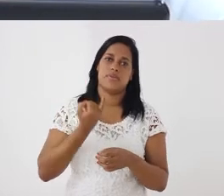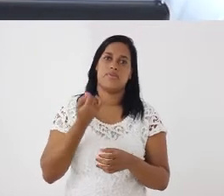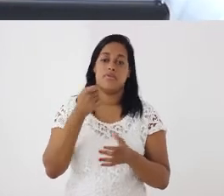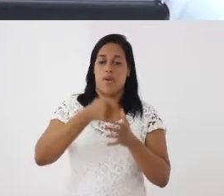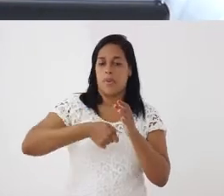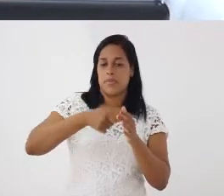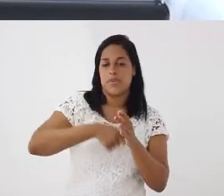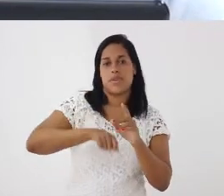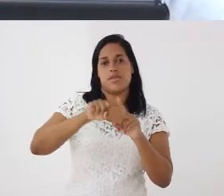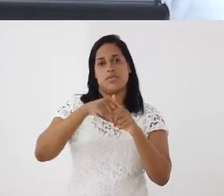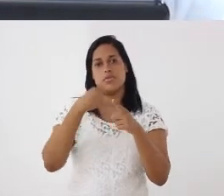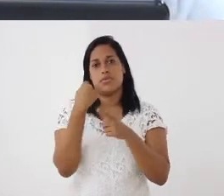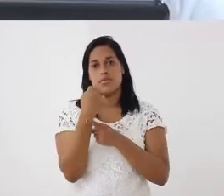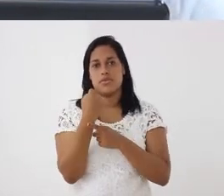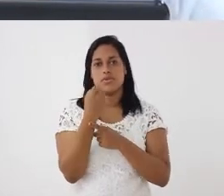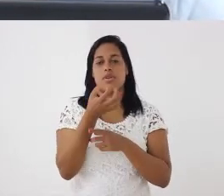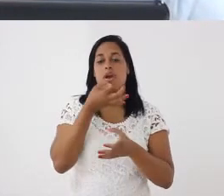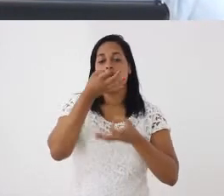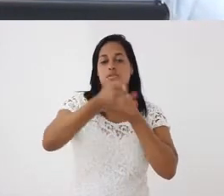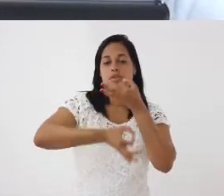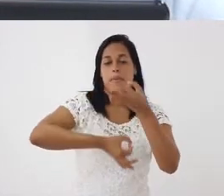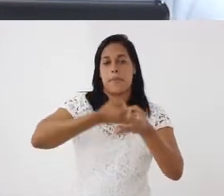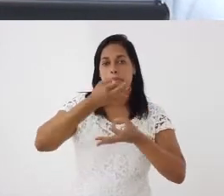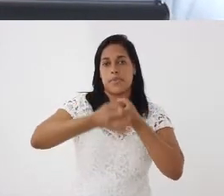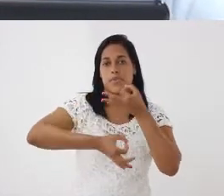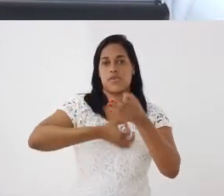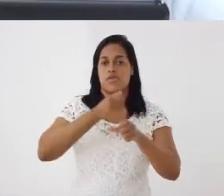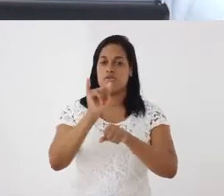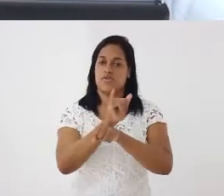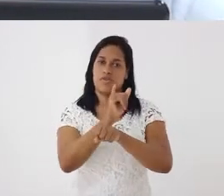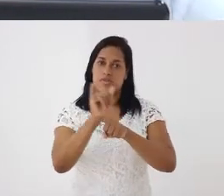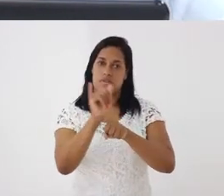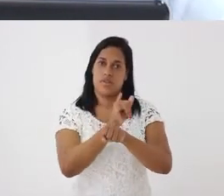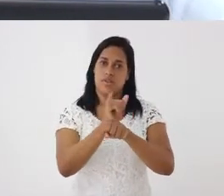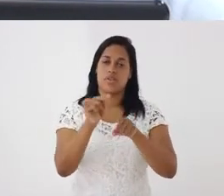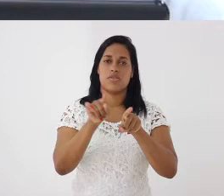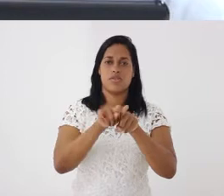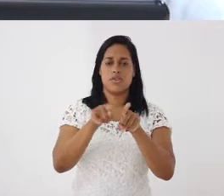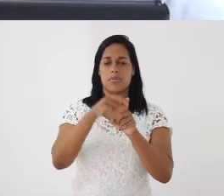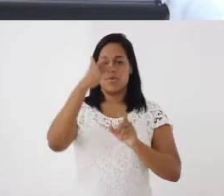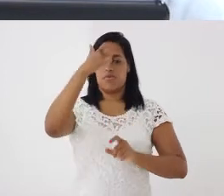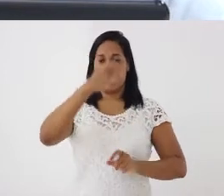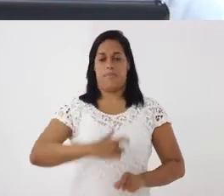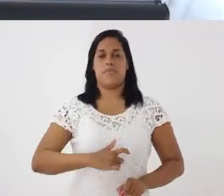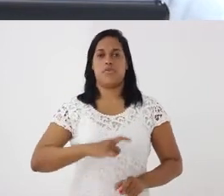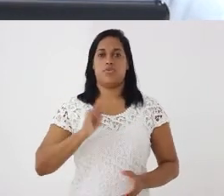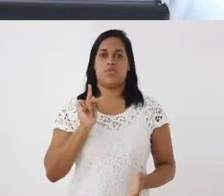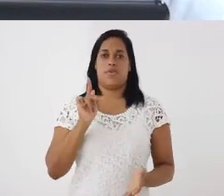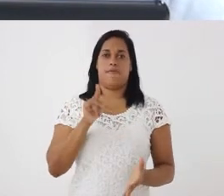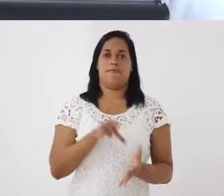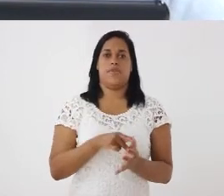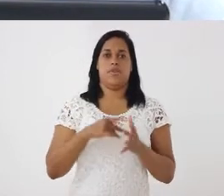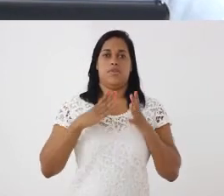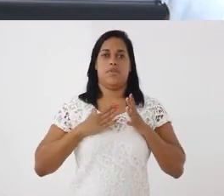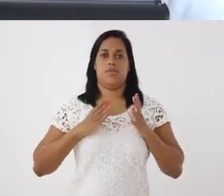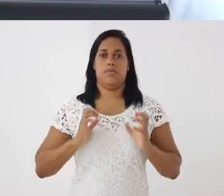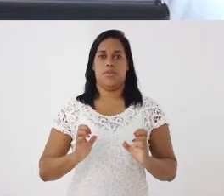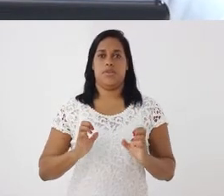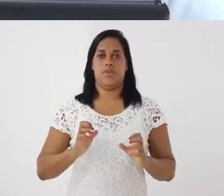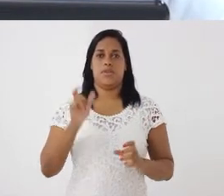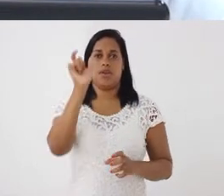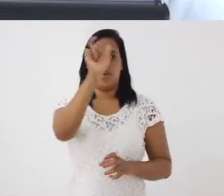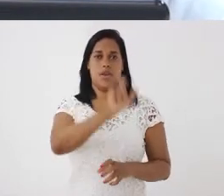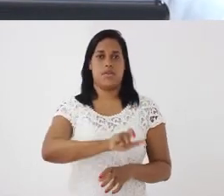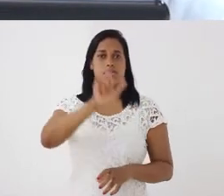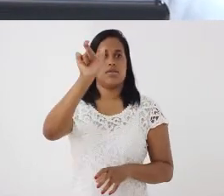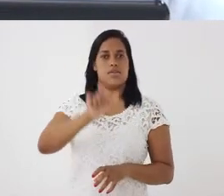a obrigação social, sugestões de natureza estratégica e uma postura verdadeiramente ética e